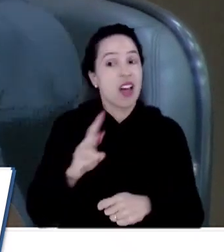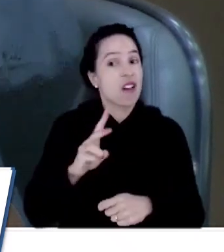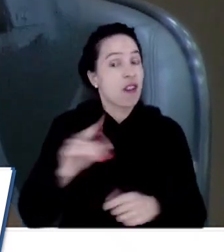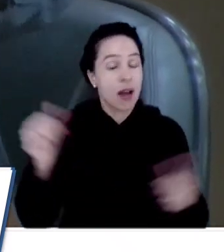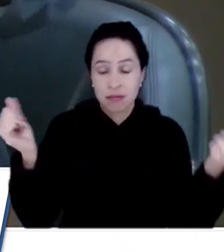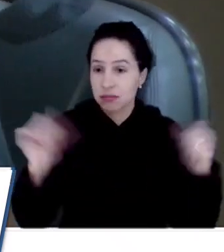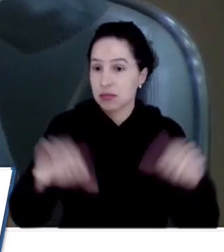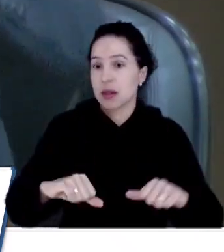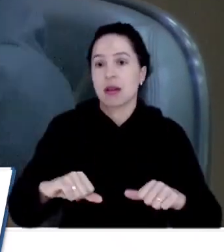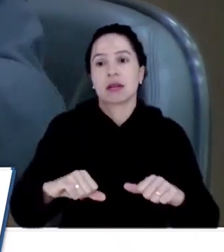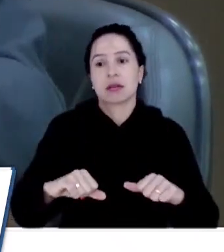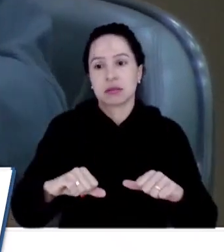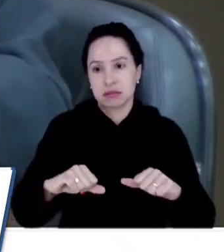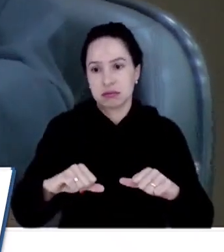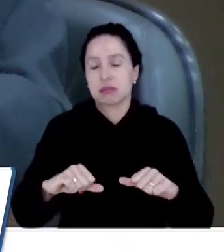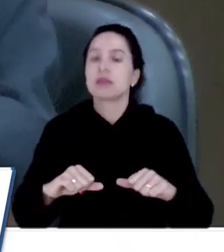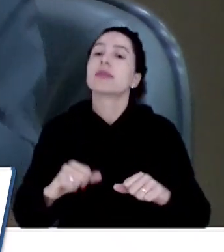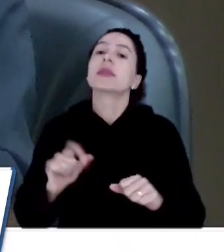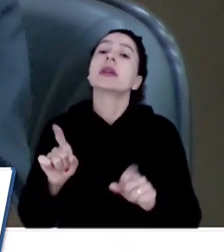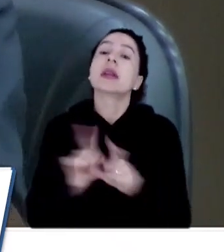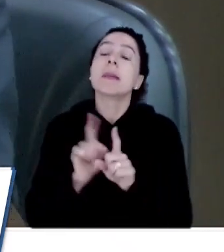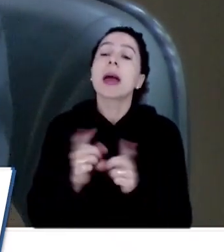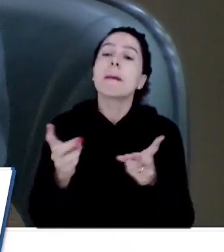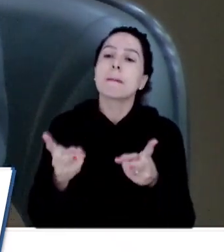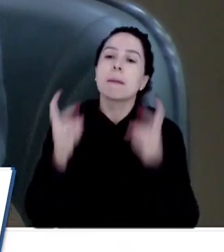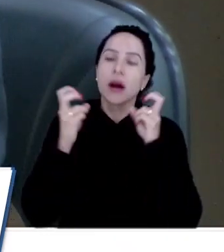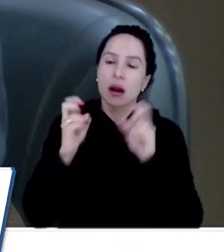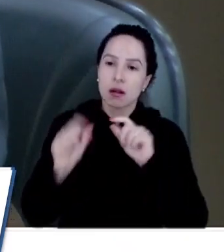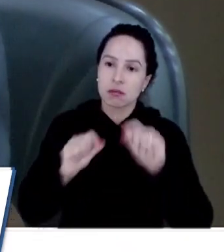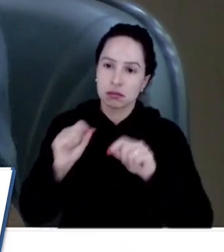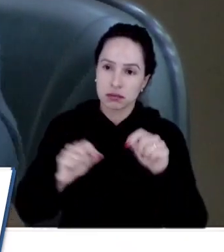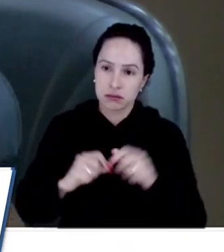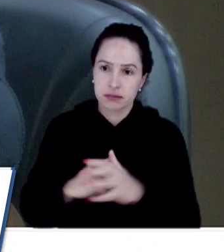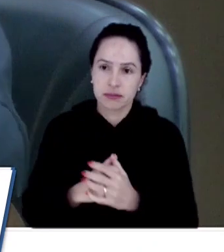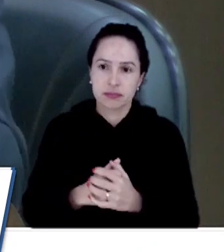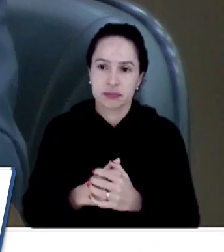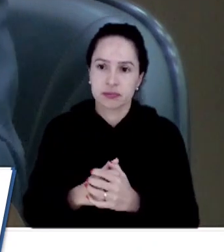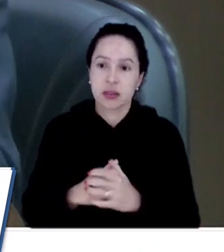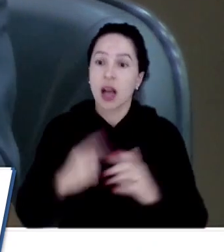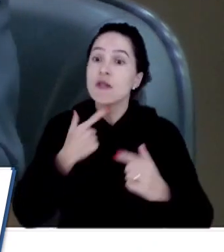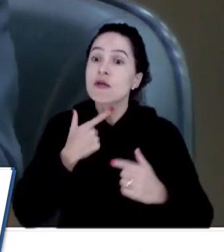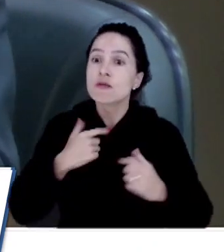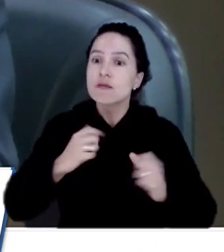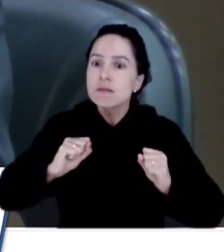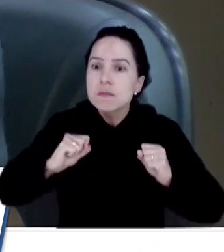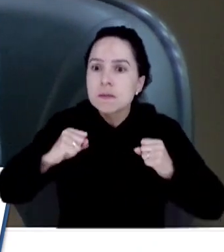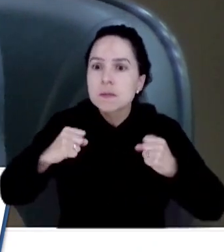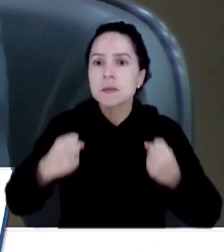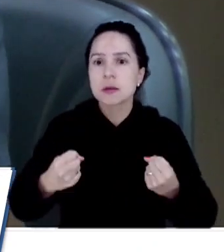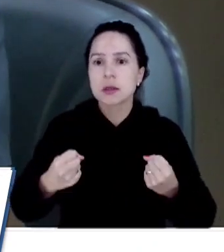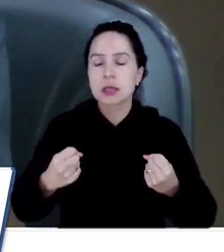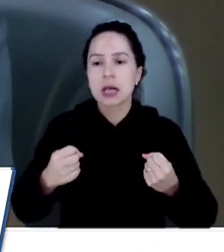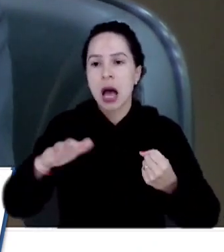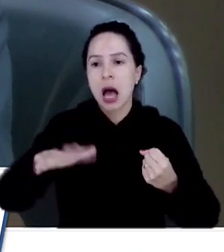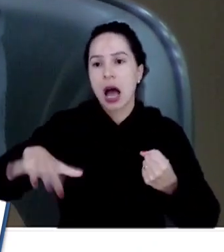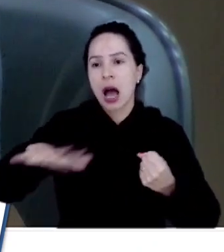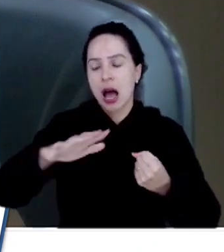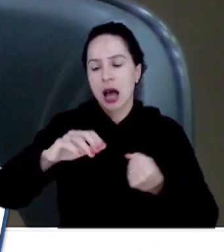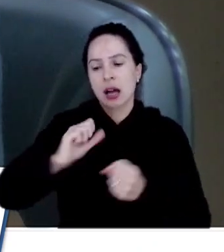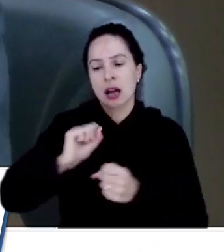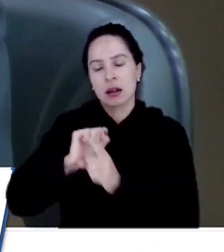controle. E o que, que eu observo? A vontade da área da